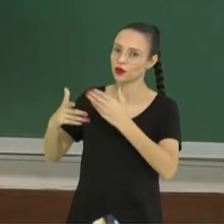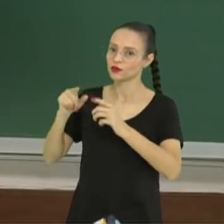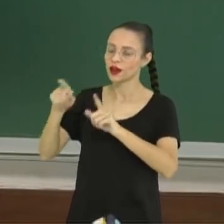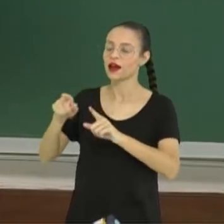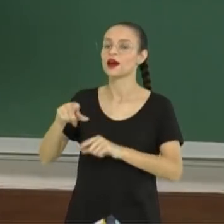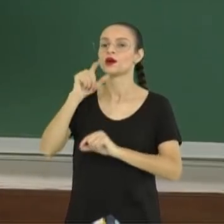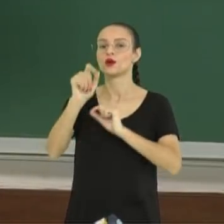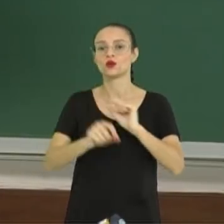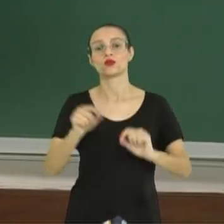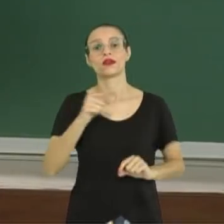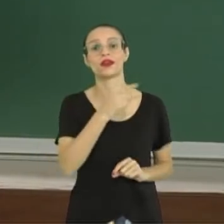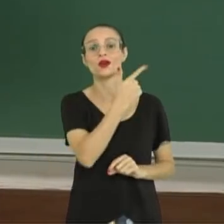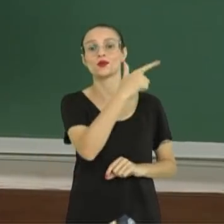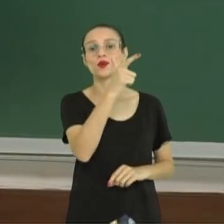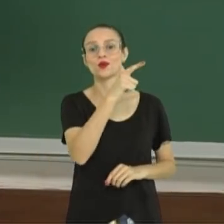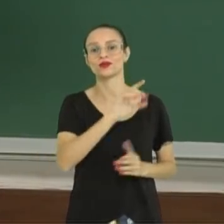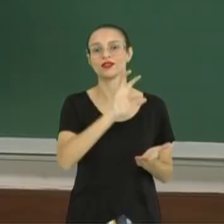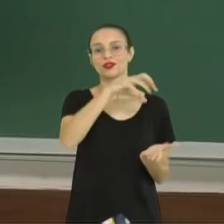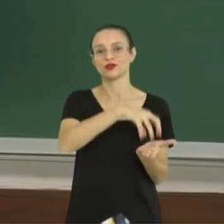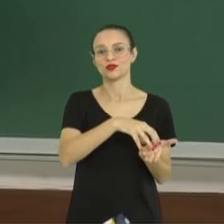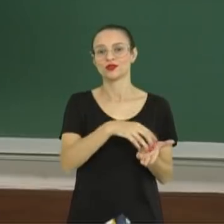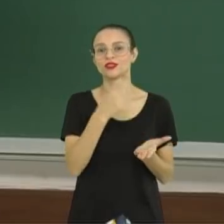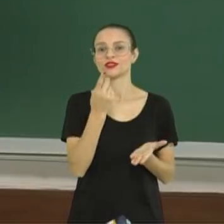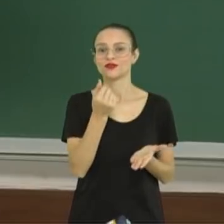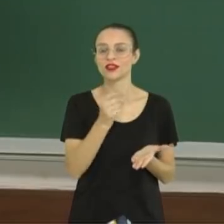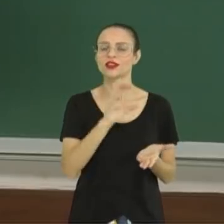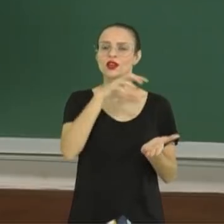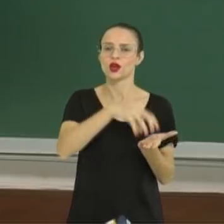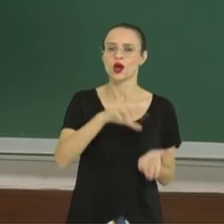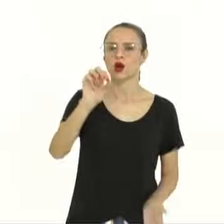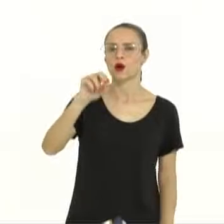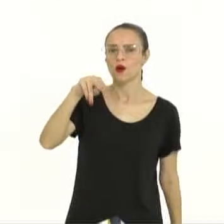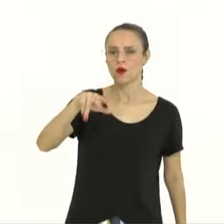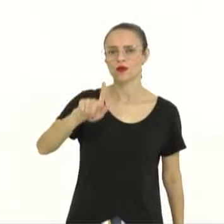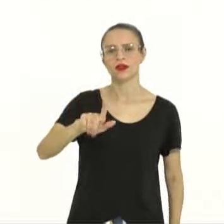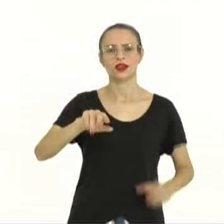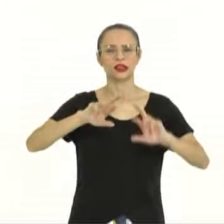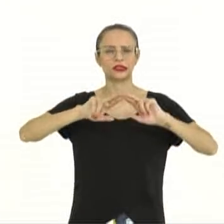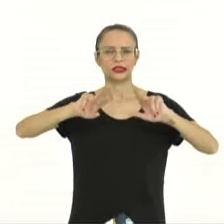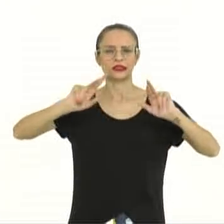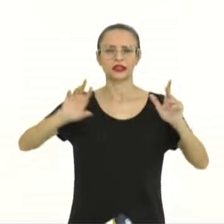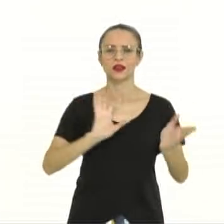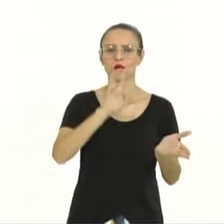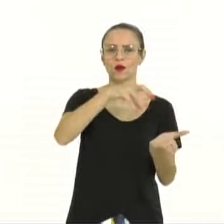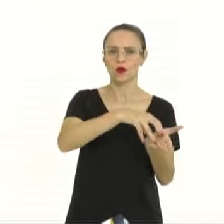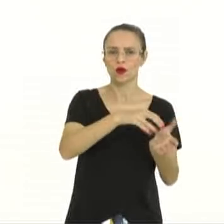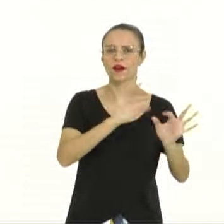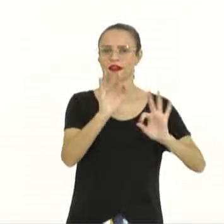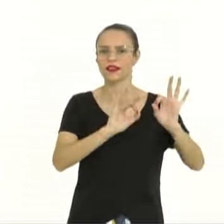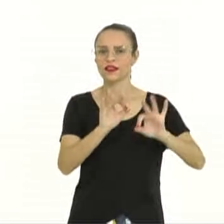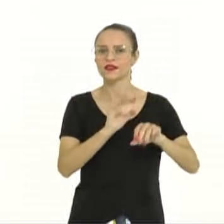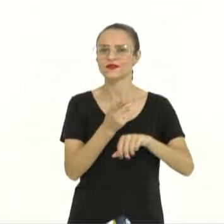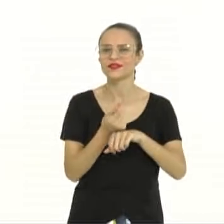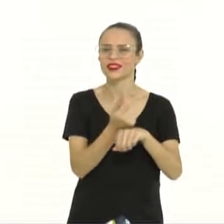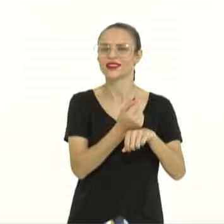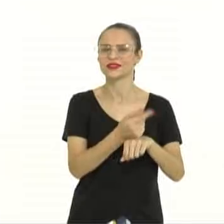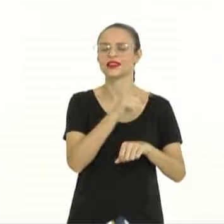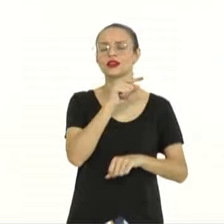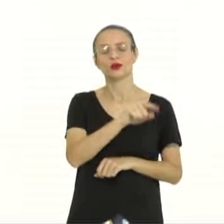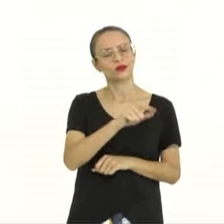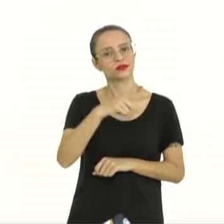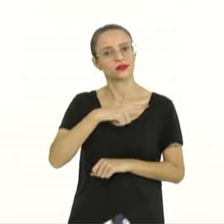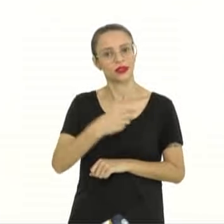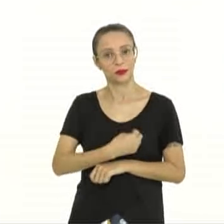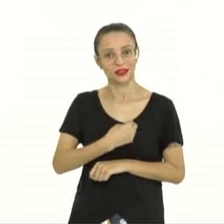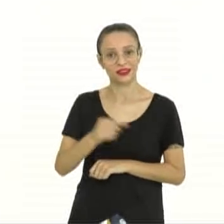São instituições financeiras internacionais, ONGs humanitárias, todo tipo de organização financeira, as transnacionais, estão